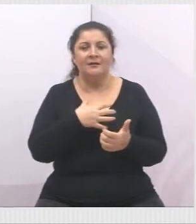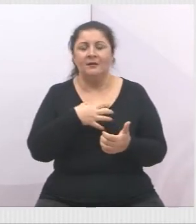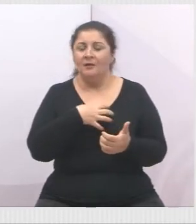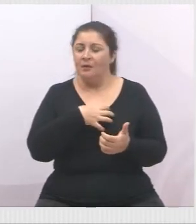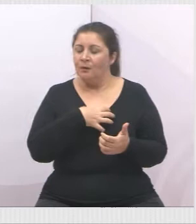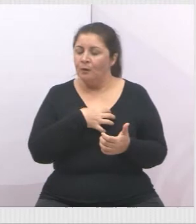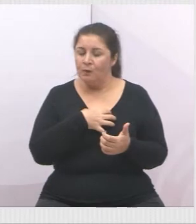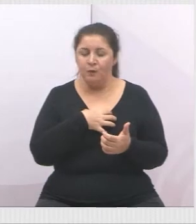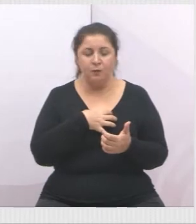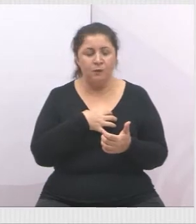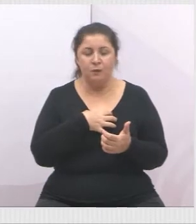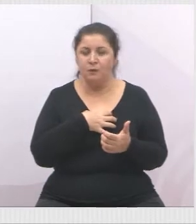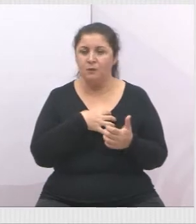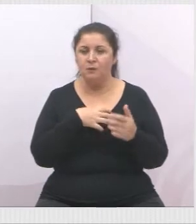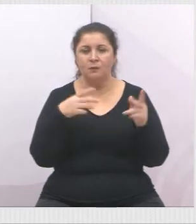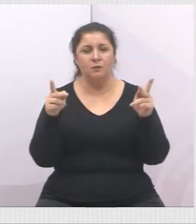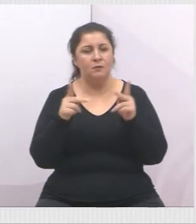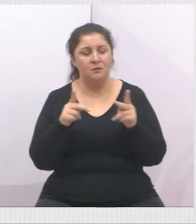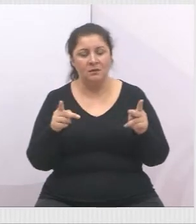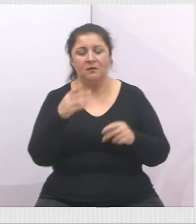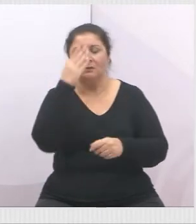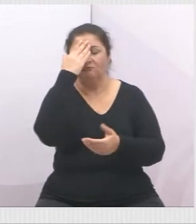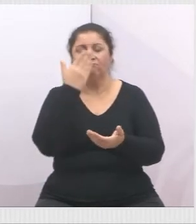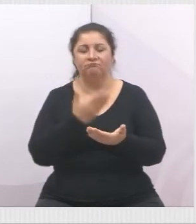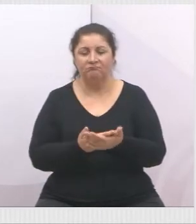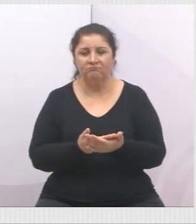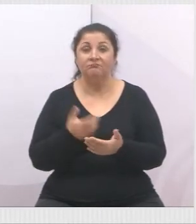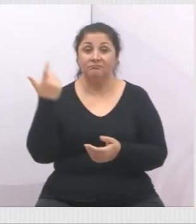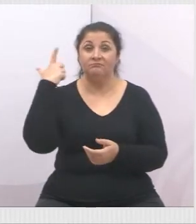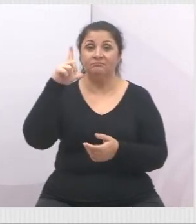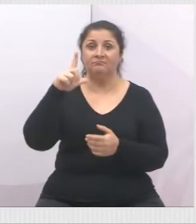segurança muito grande de que ia dar certo. E deu certo.